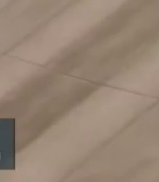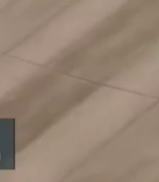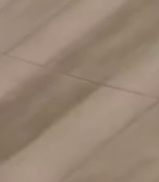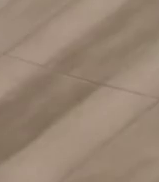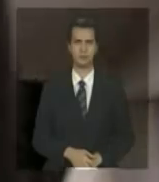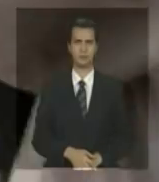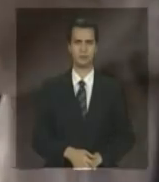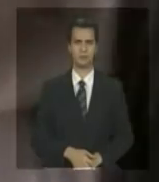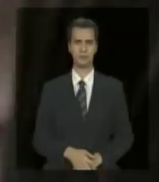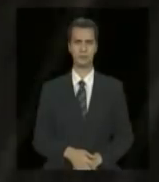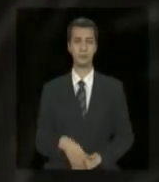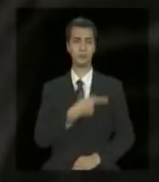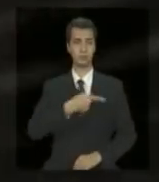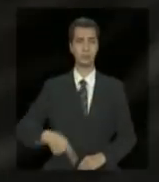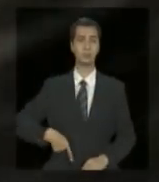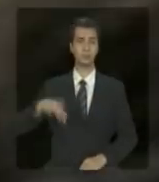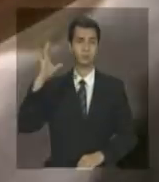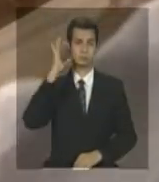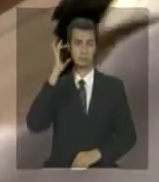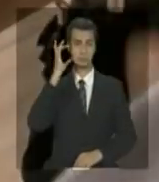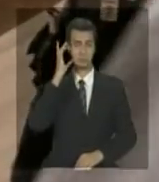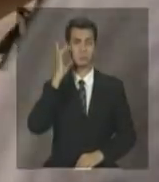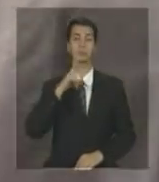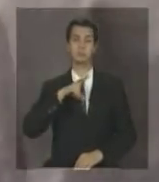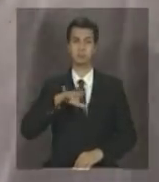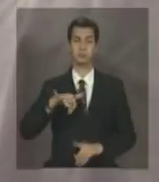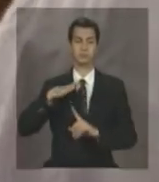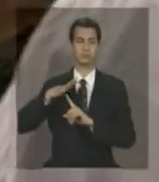Ela ainda vai sobrevoar também